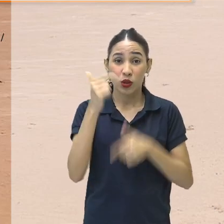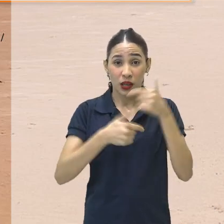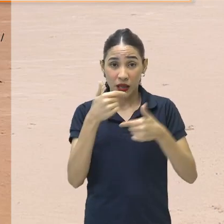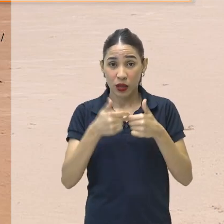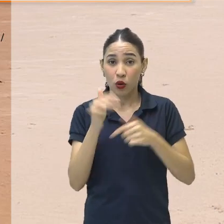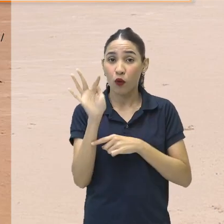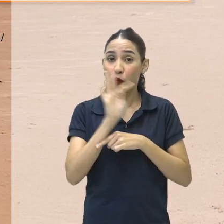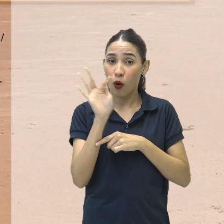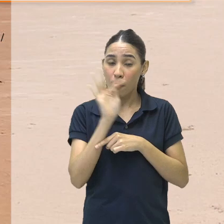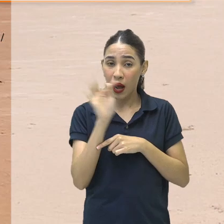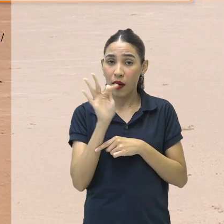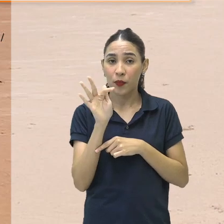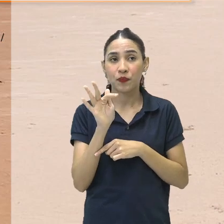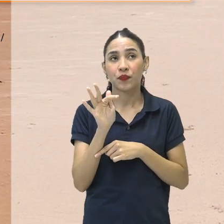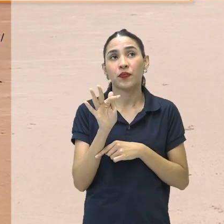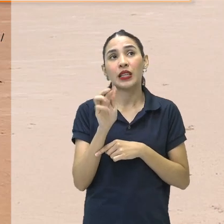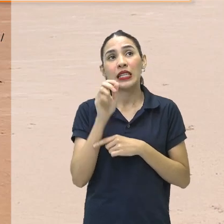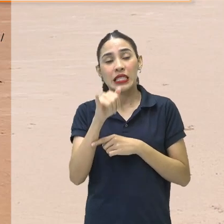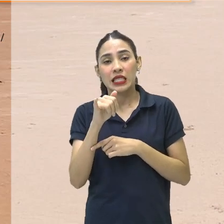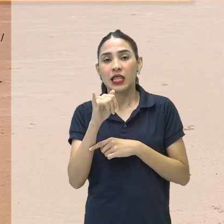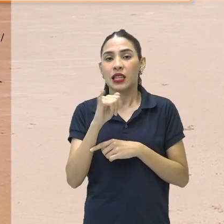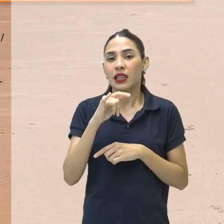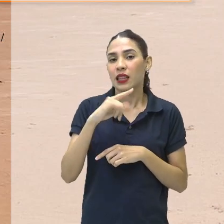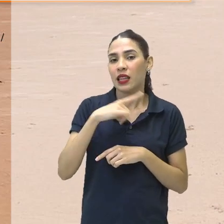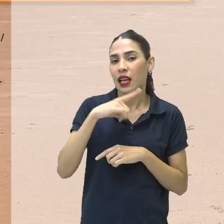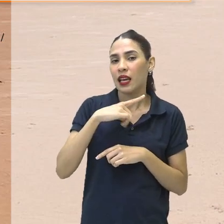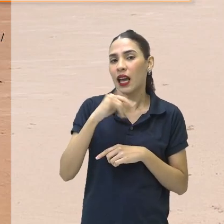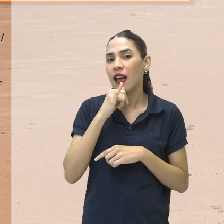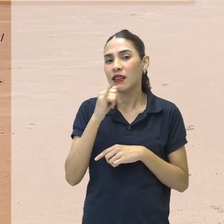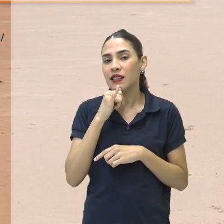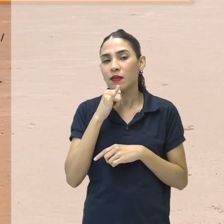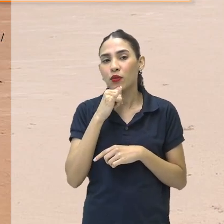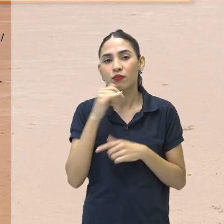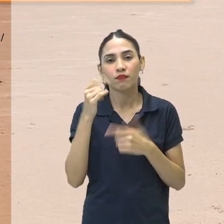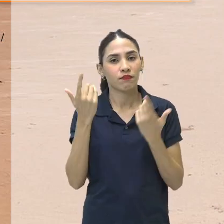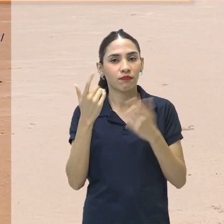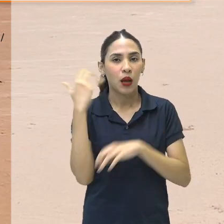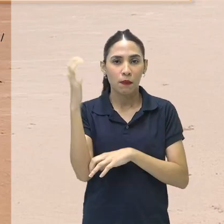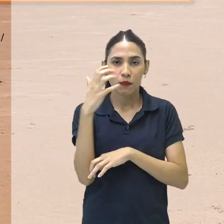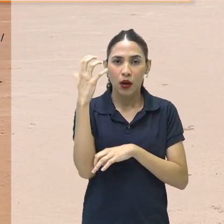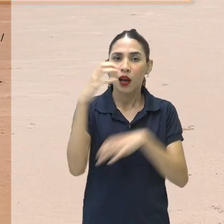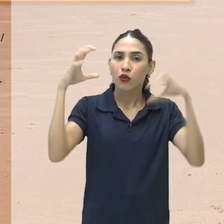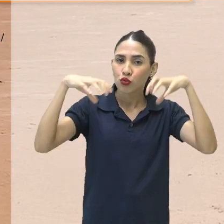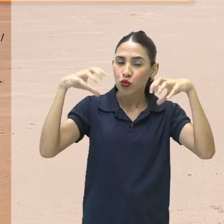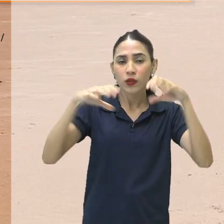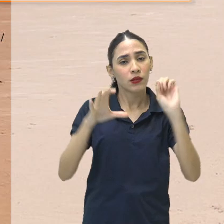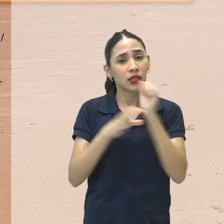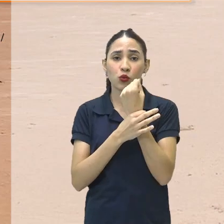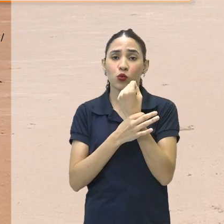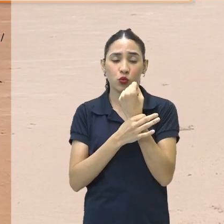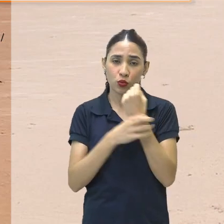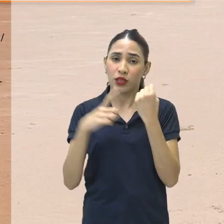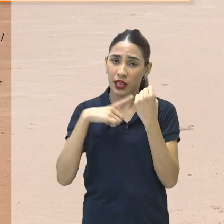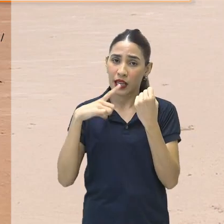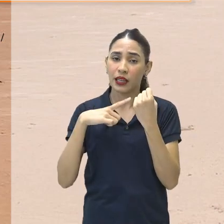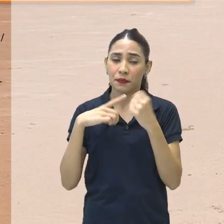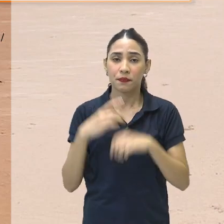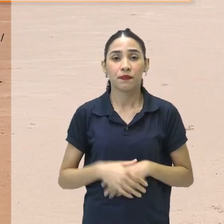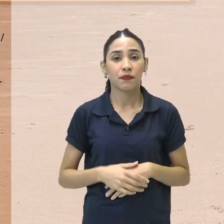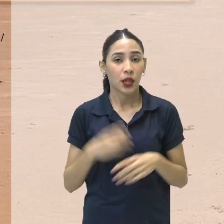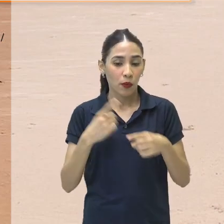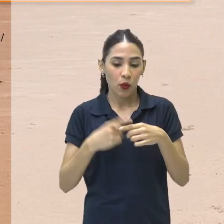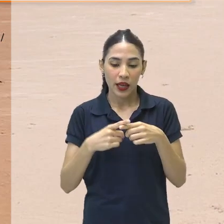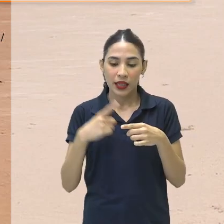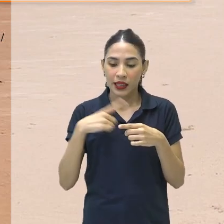formal, quando existe alguma intempérie, ele está seguro, ele tem a sua proteção. Por quê? Porque existe